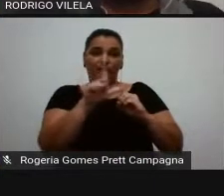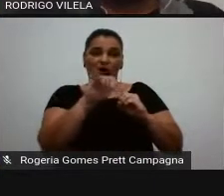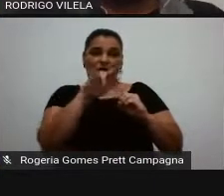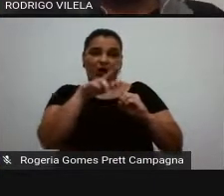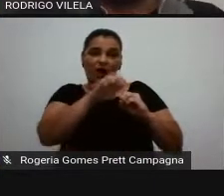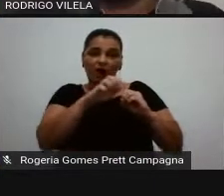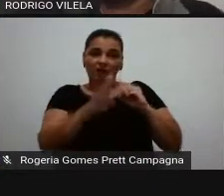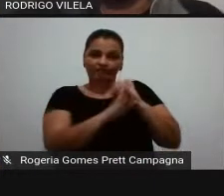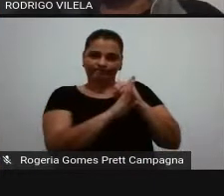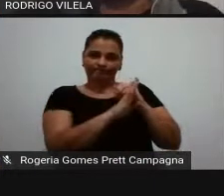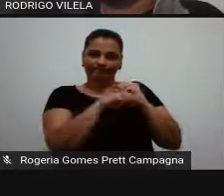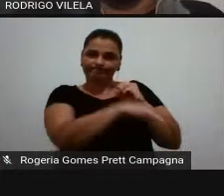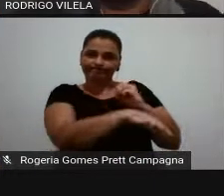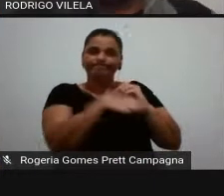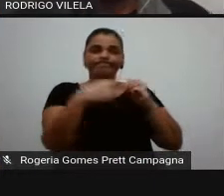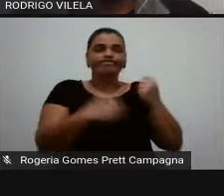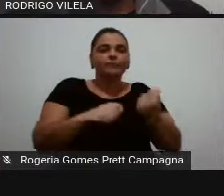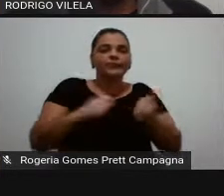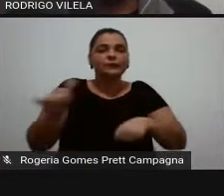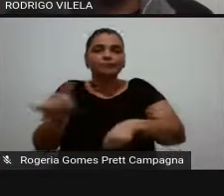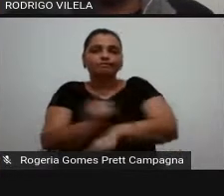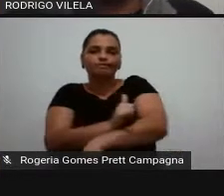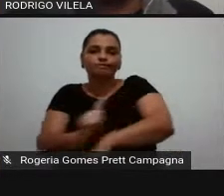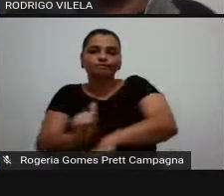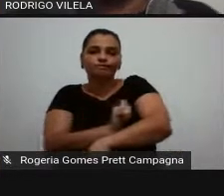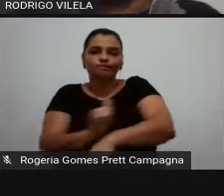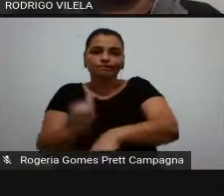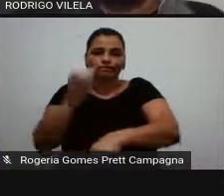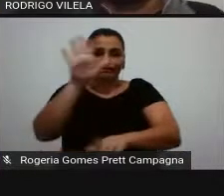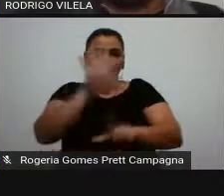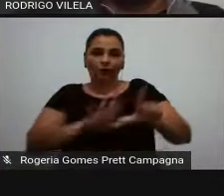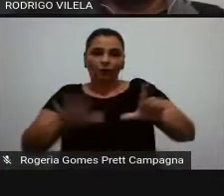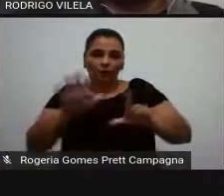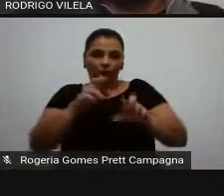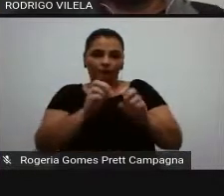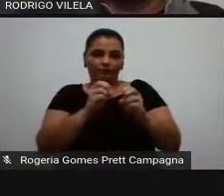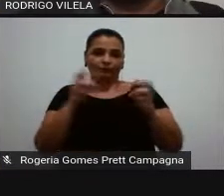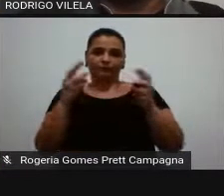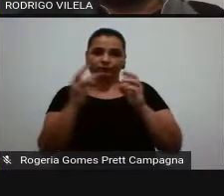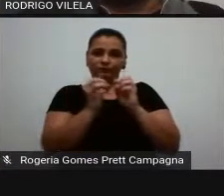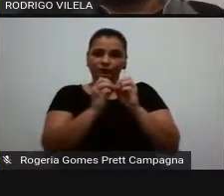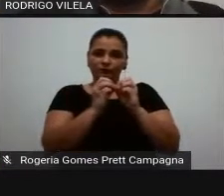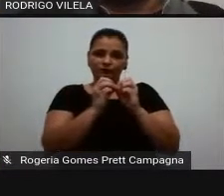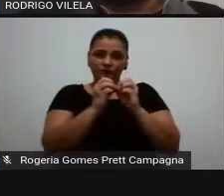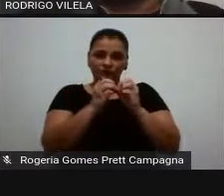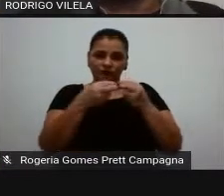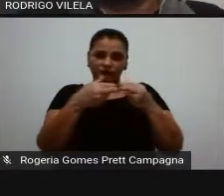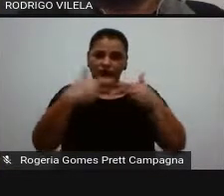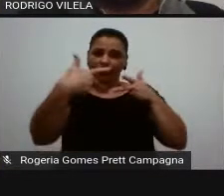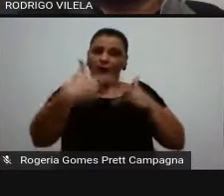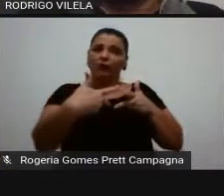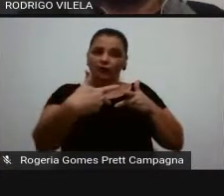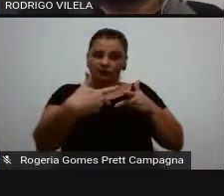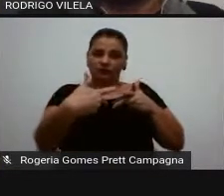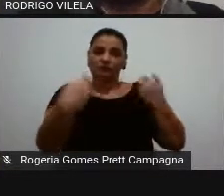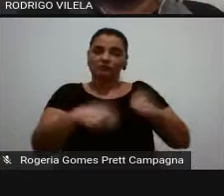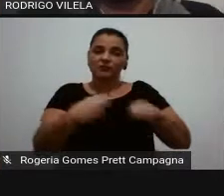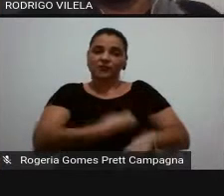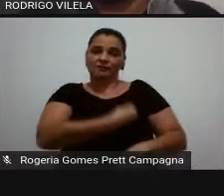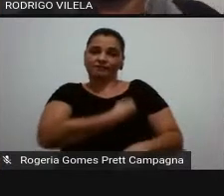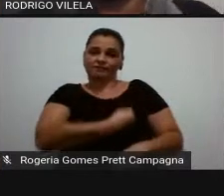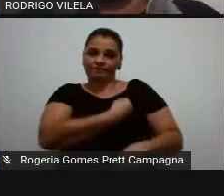buscamos ações online. Então, a partir do Google Drive, possibilitou que o nosso trabalho